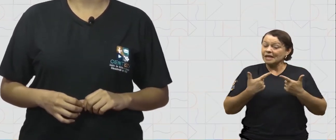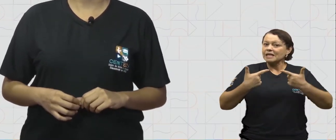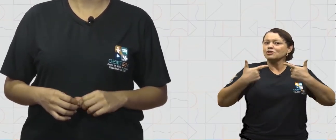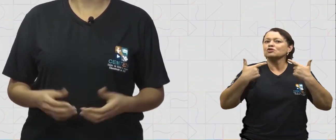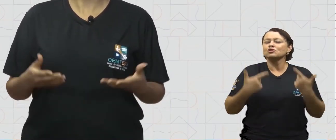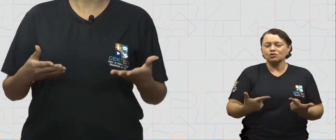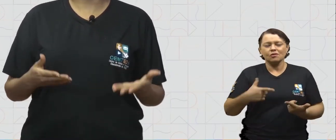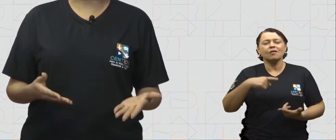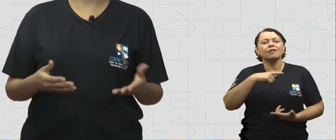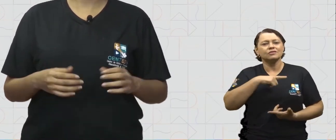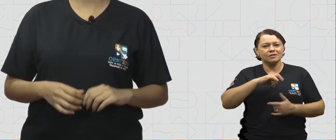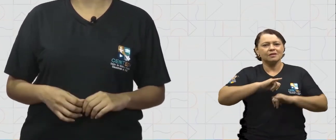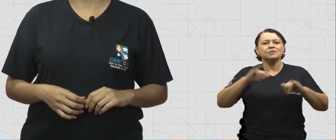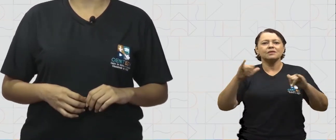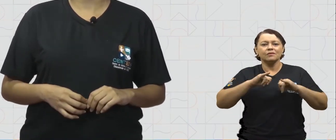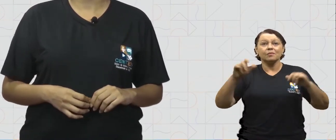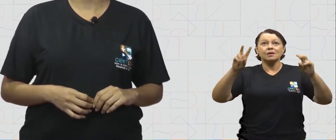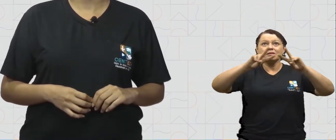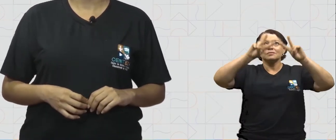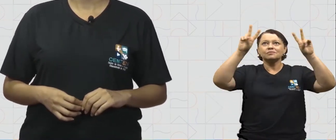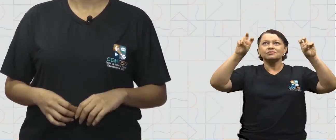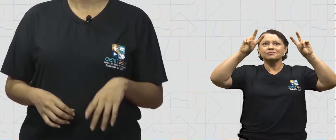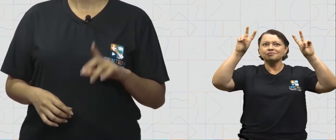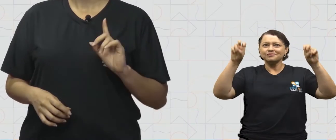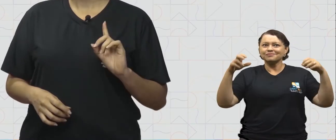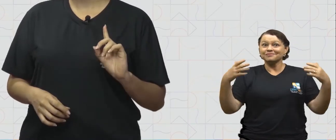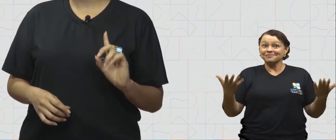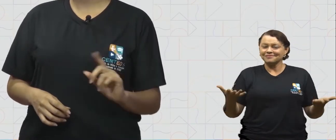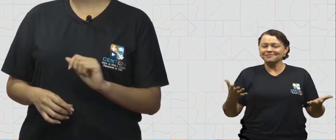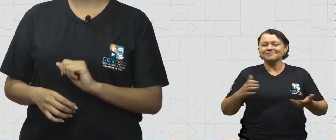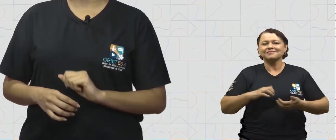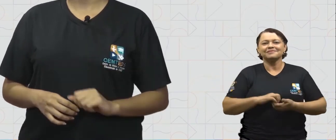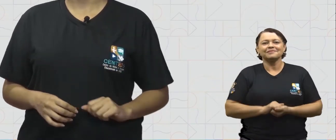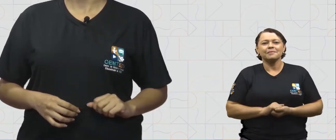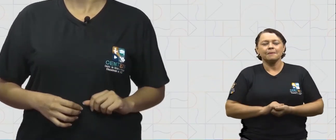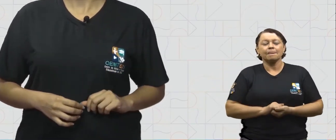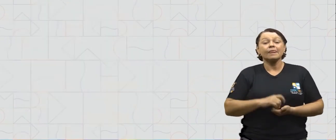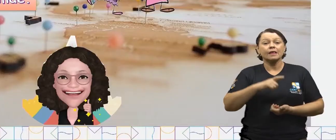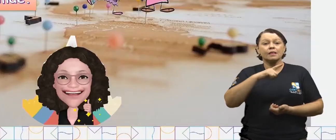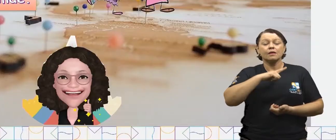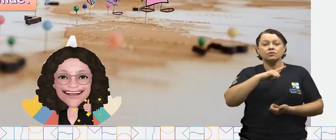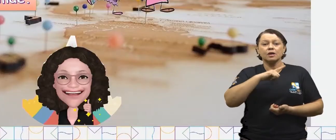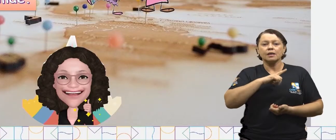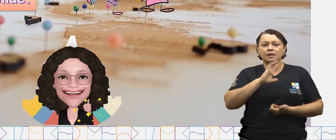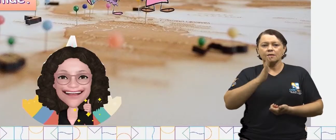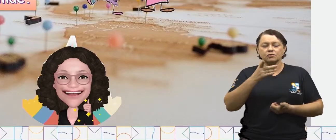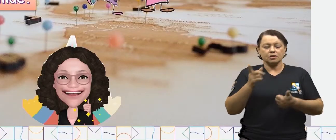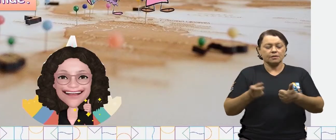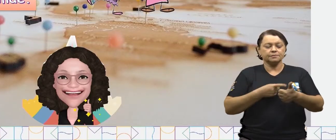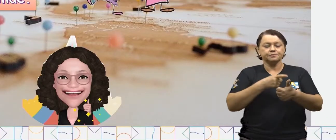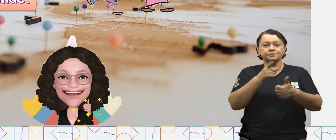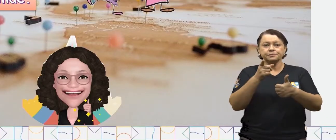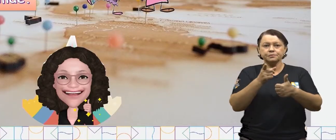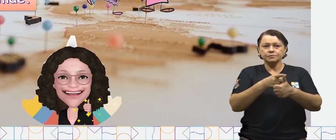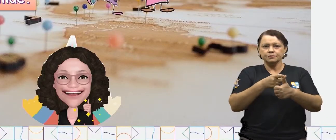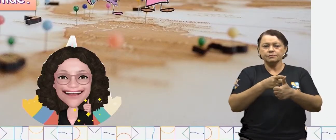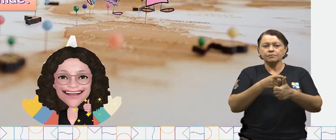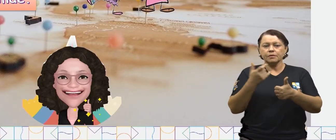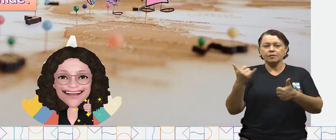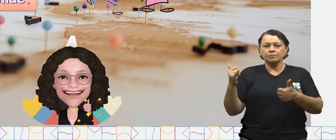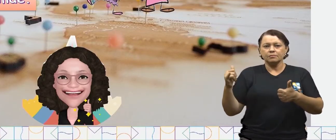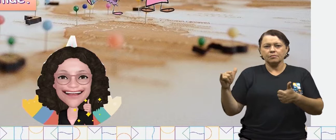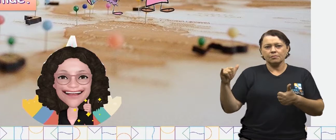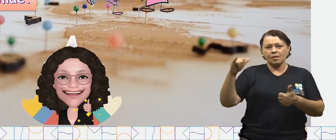temos essa informação logo no título. Já temos, então, as seguintes informações.